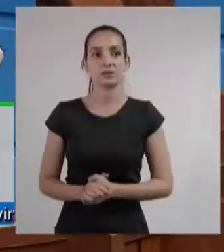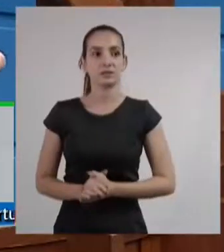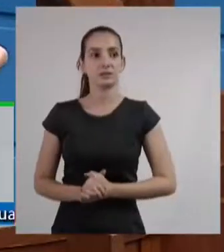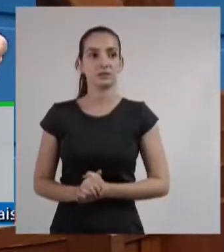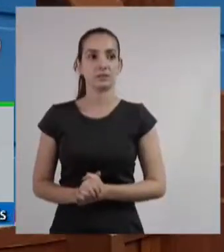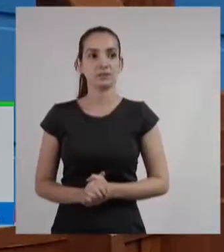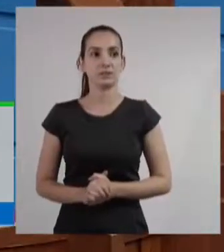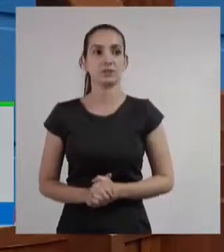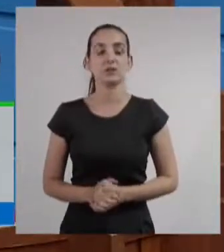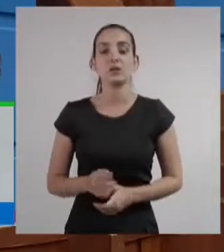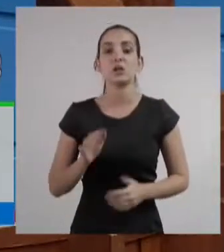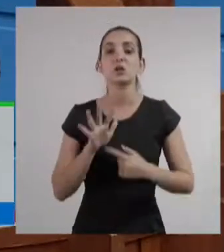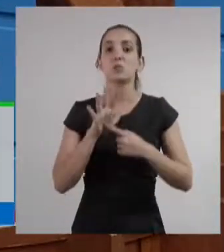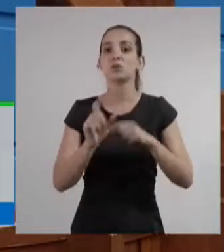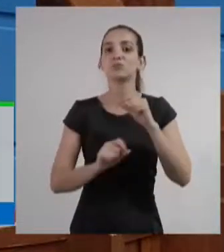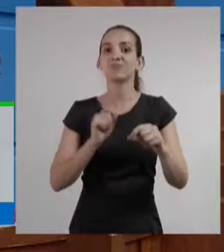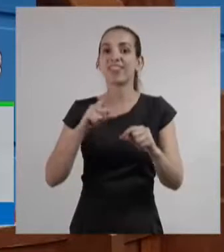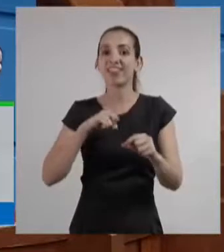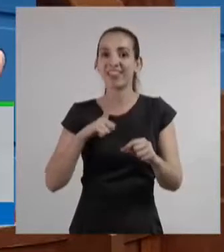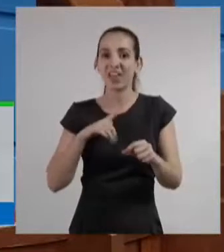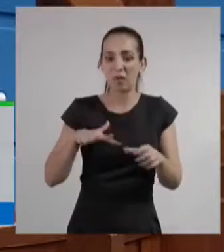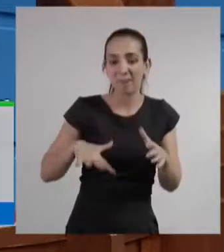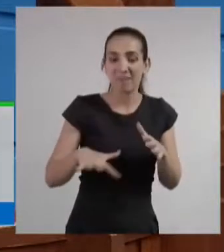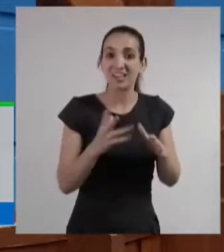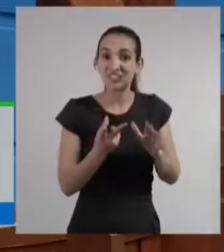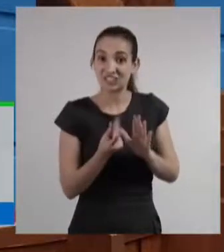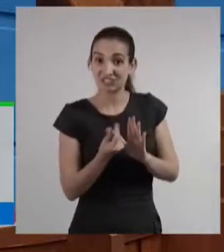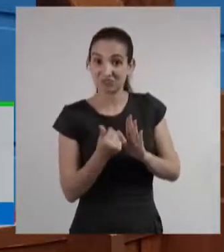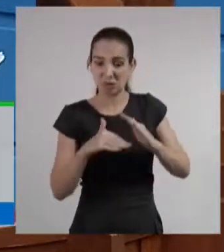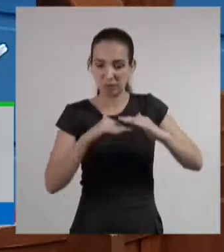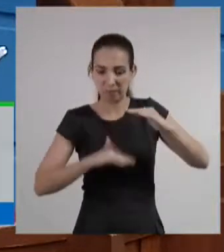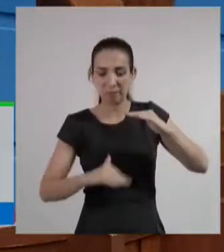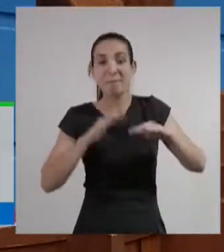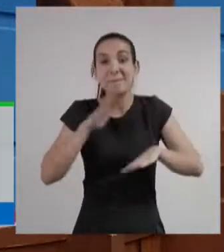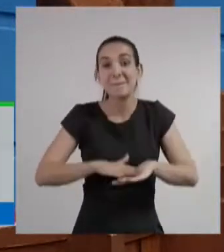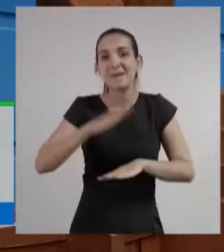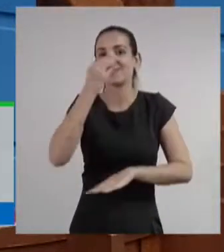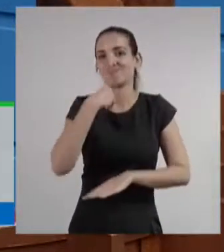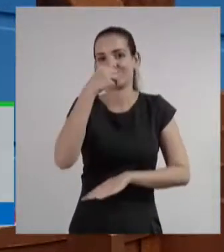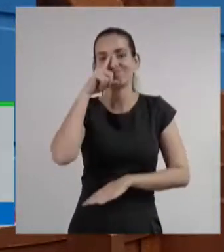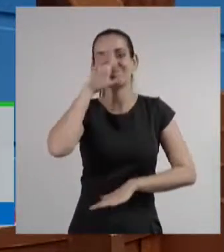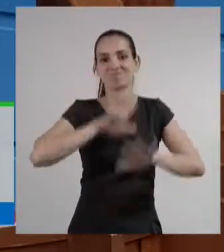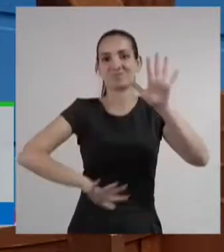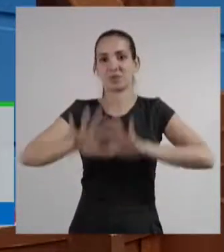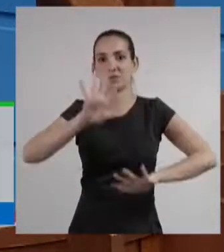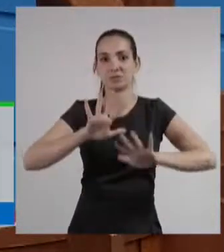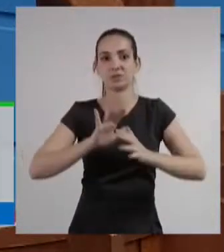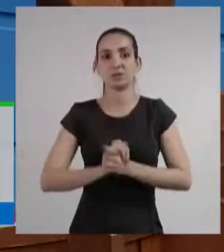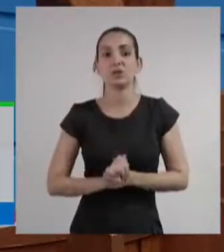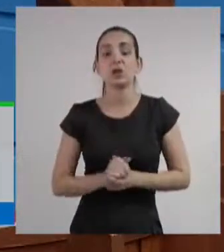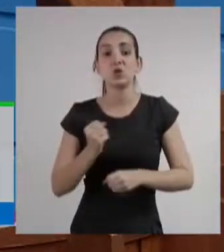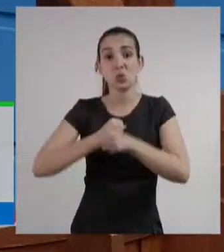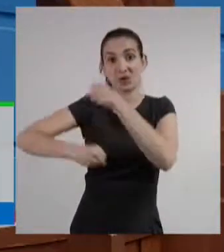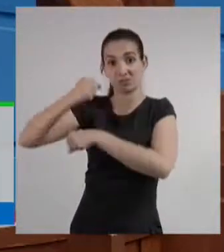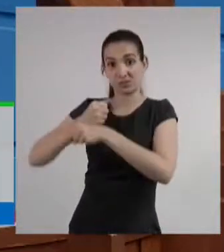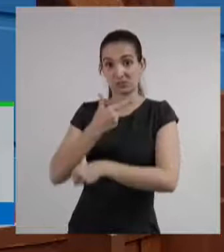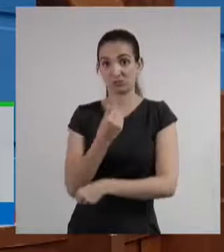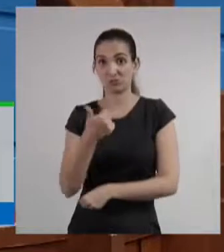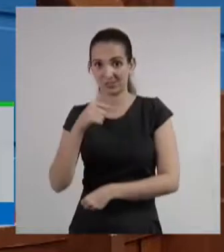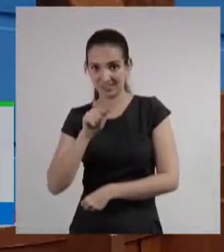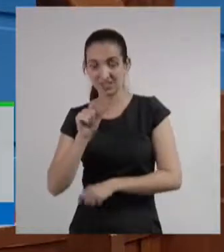ainda mais vulnerável. No ano passado, 2017, 15 milhões